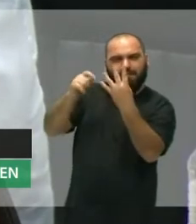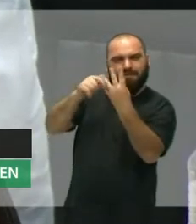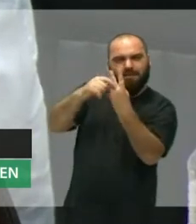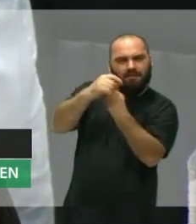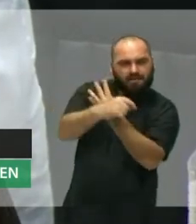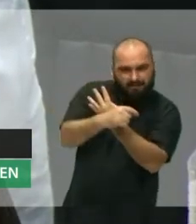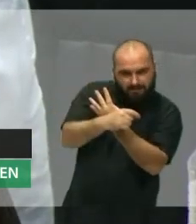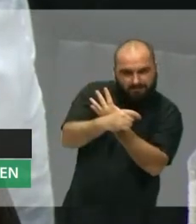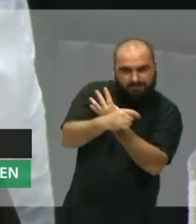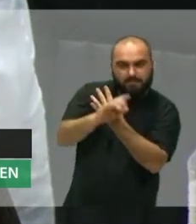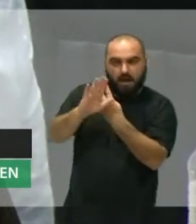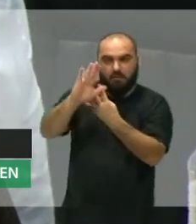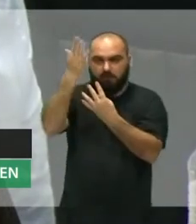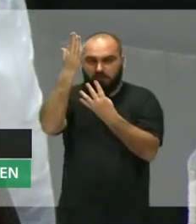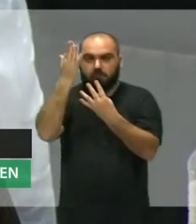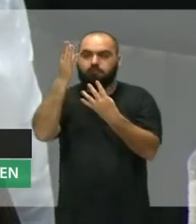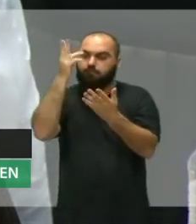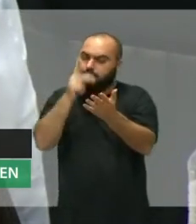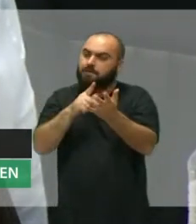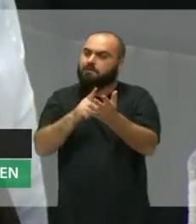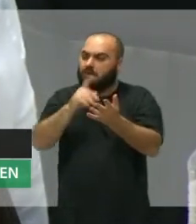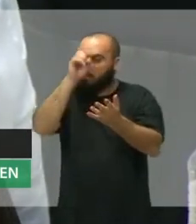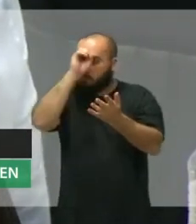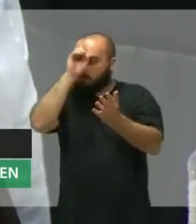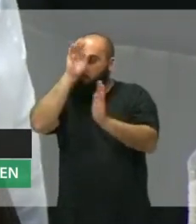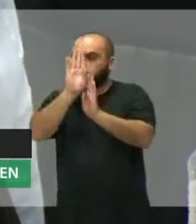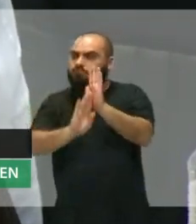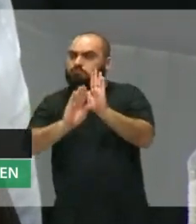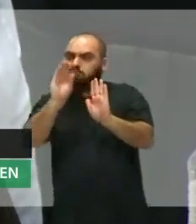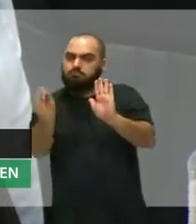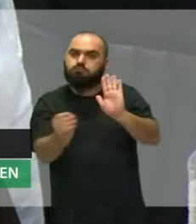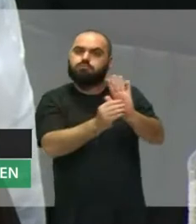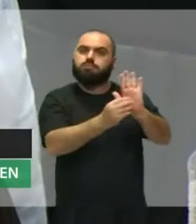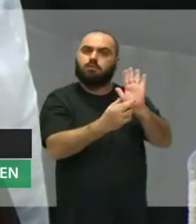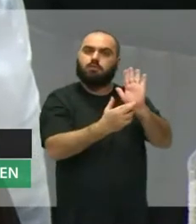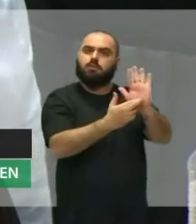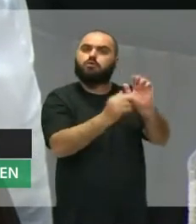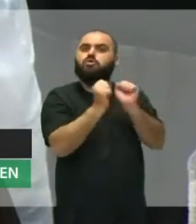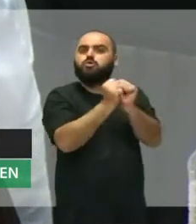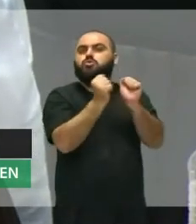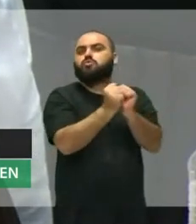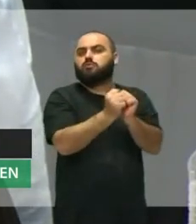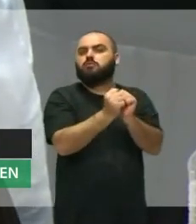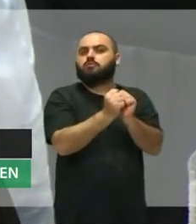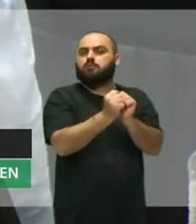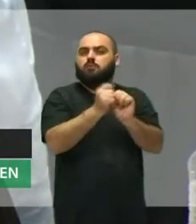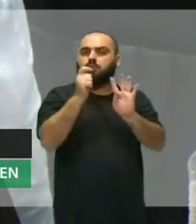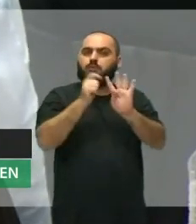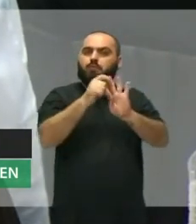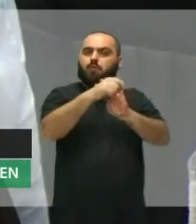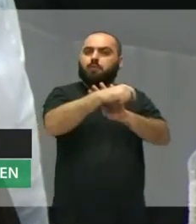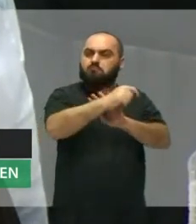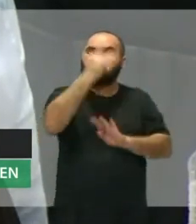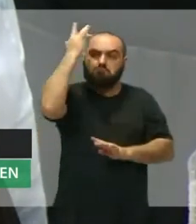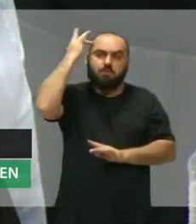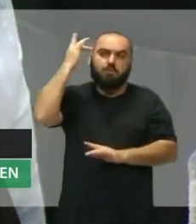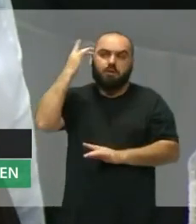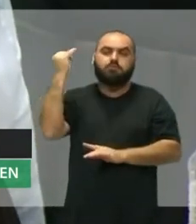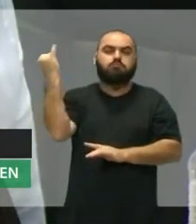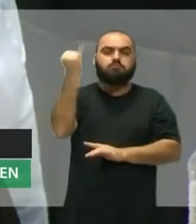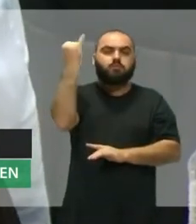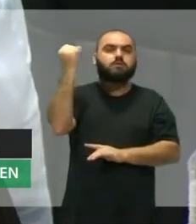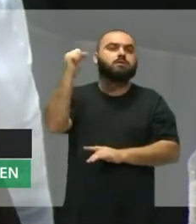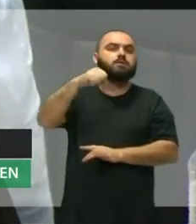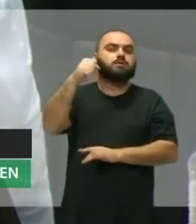tá exatamente o Marieta junto para poder prestar contas, realmente, a cada 4 meses, então, eu acho importante